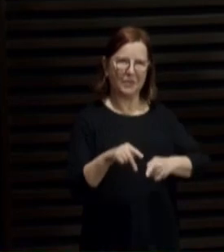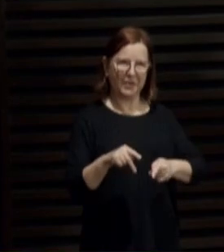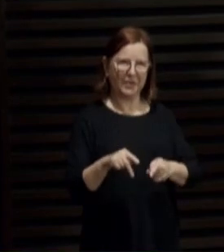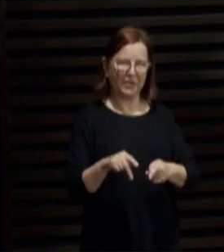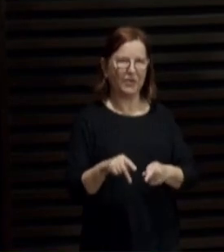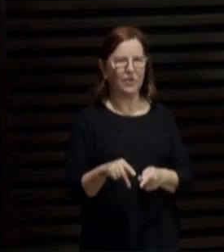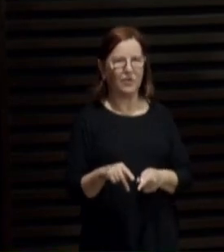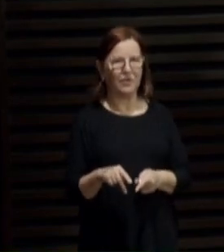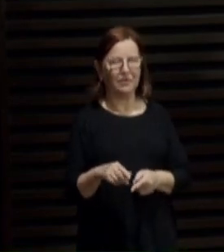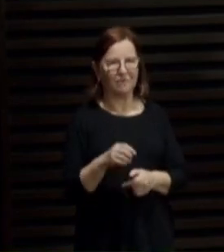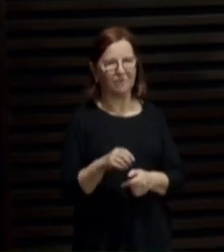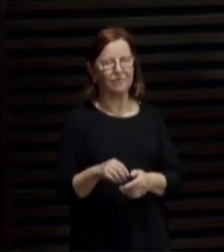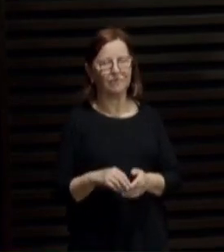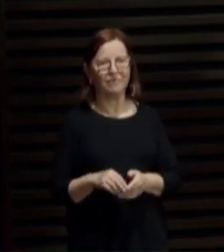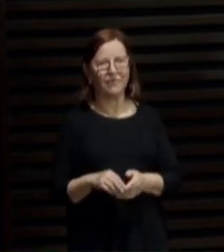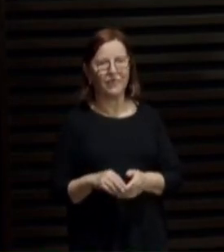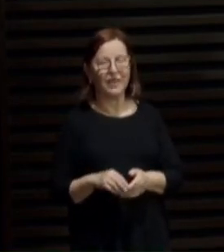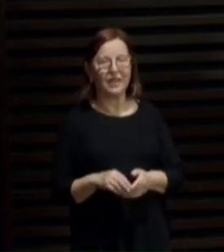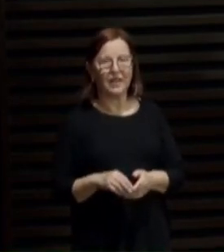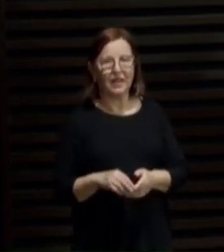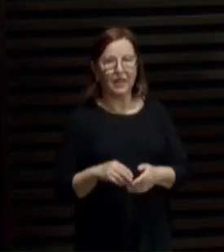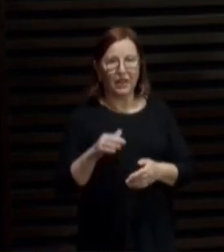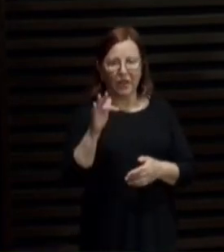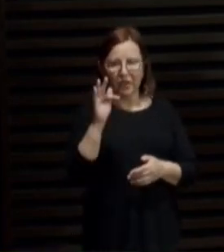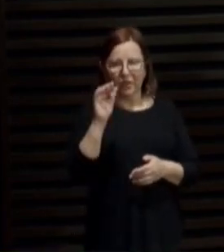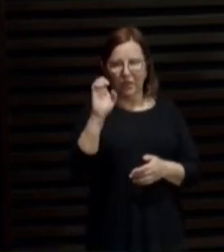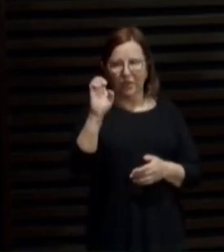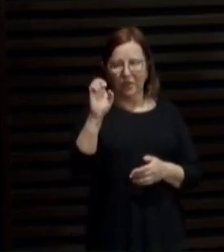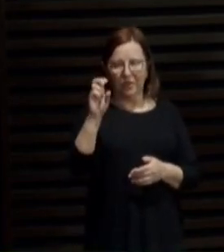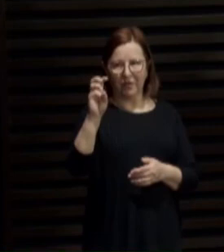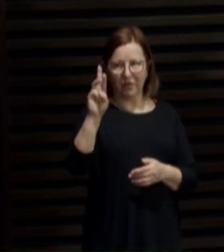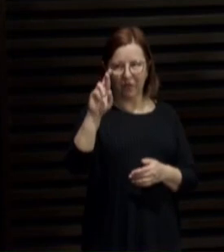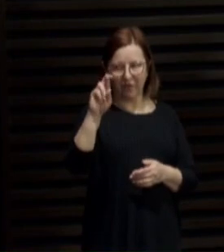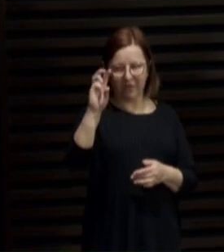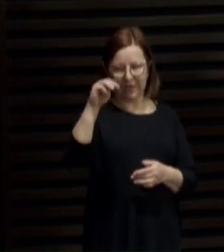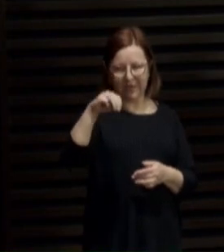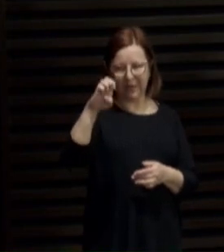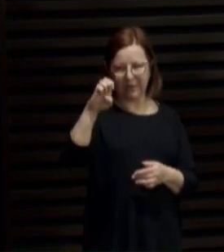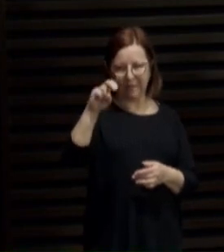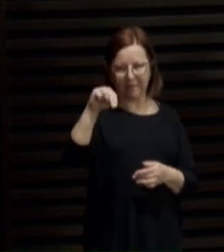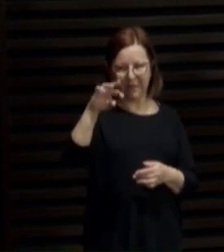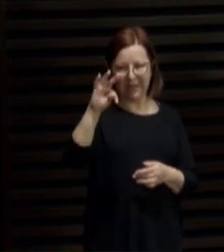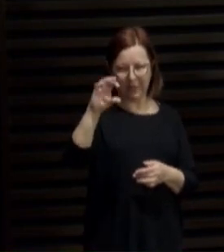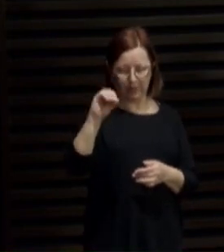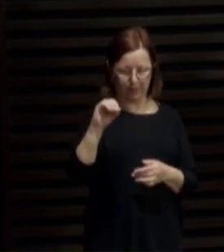fermento é uma metáfora comum para uma influência